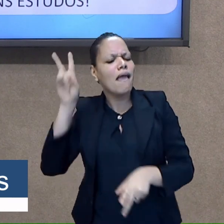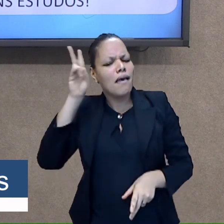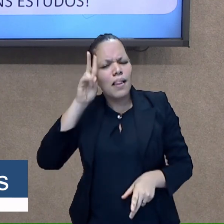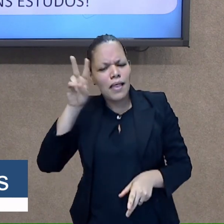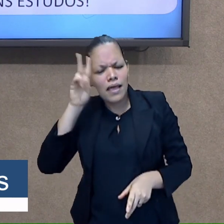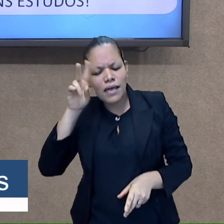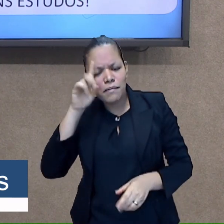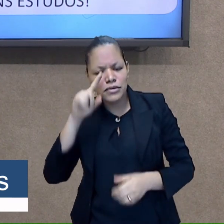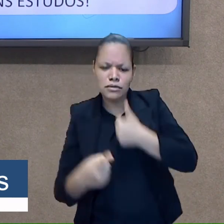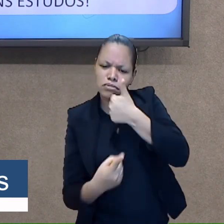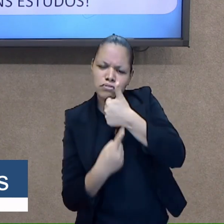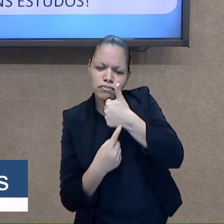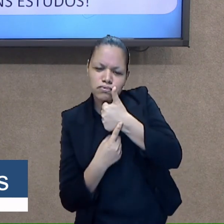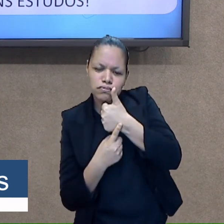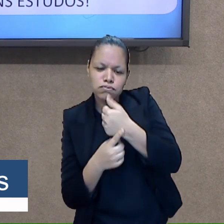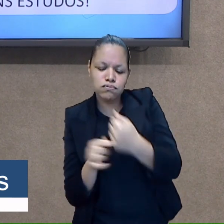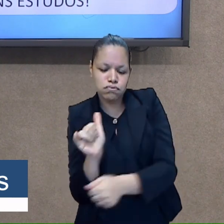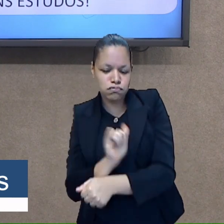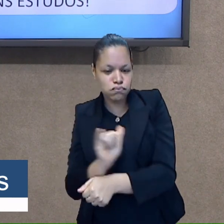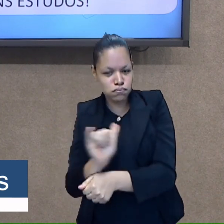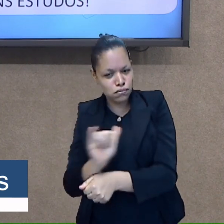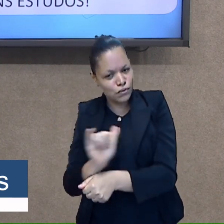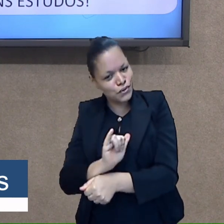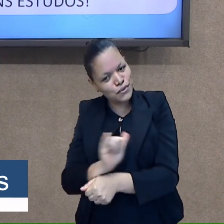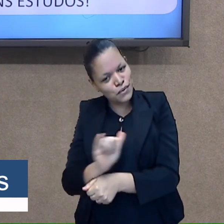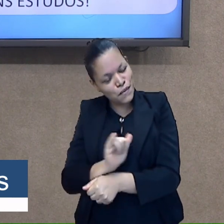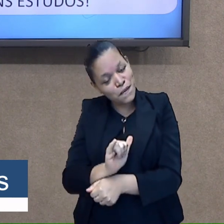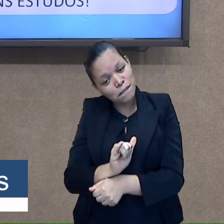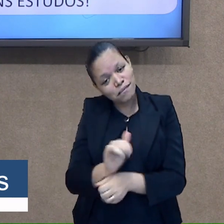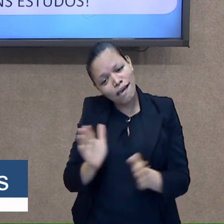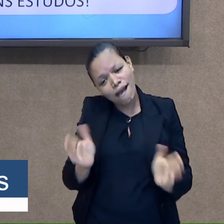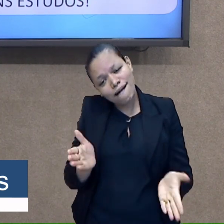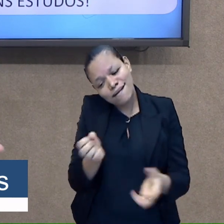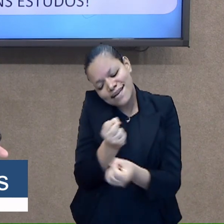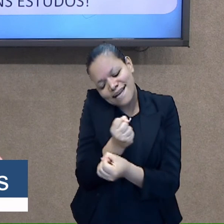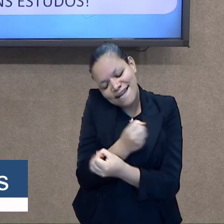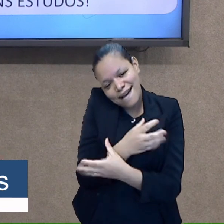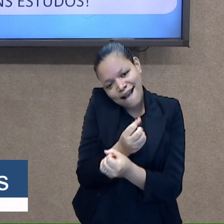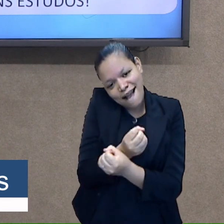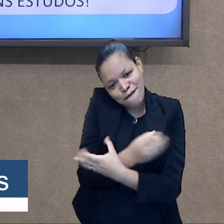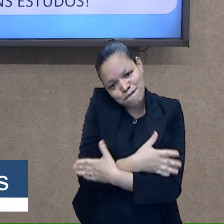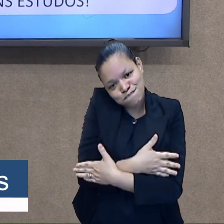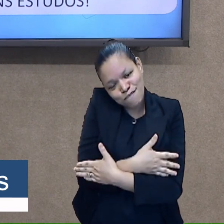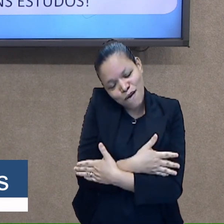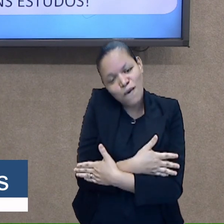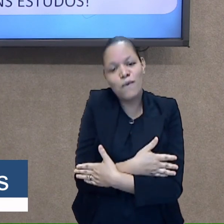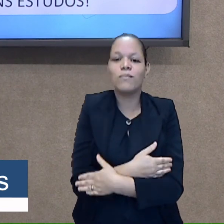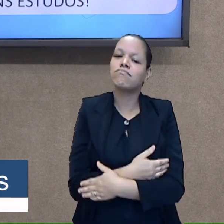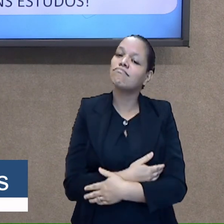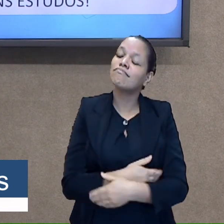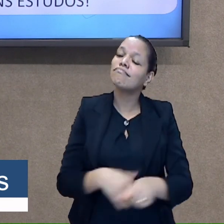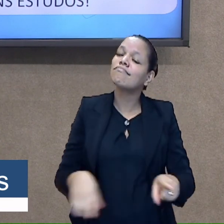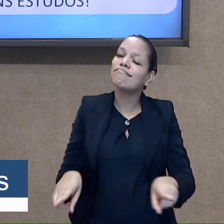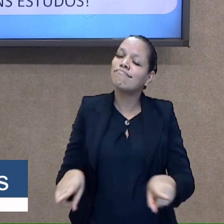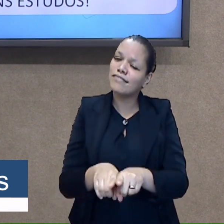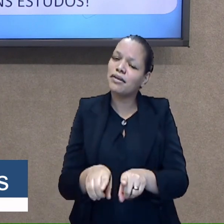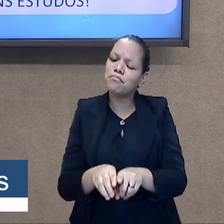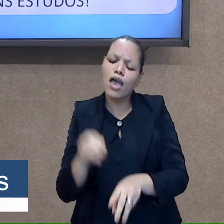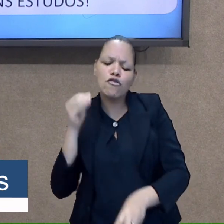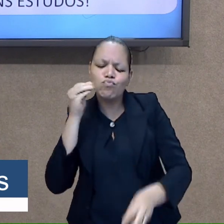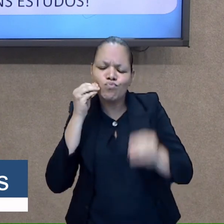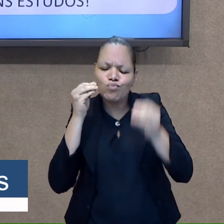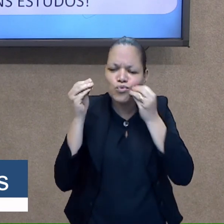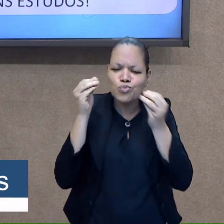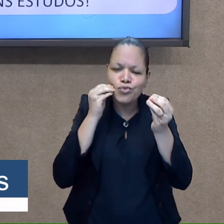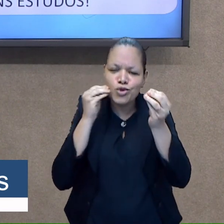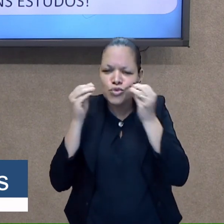esqueça de se inscrever no nosso canal do YouTube. Eu fico por aqui, mas não posso deixar de deixar o meu beijinho no